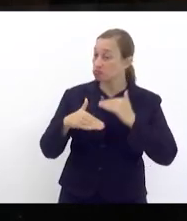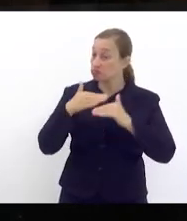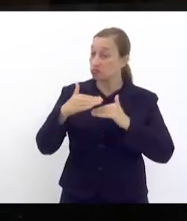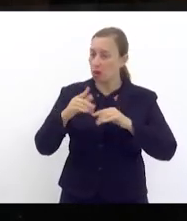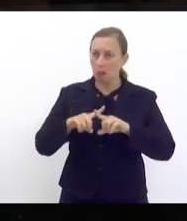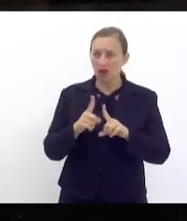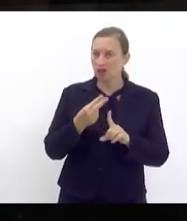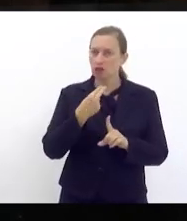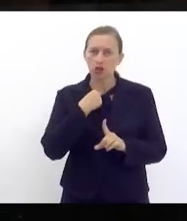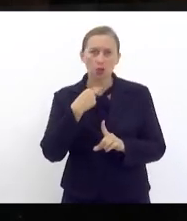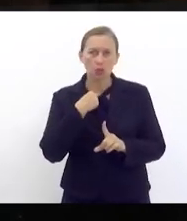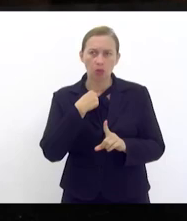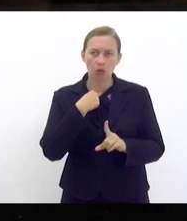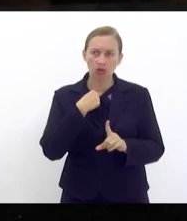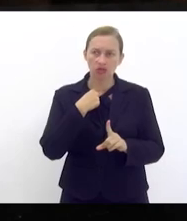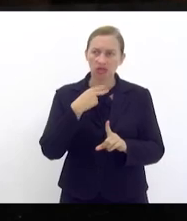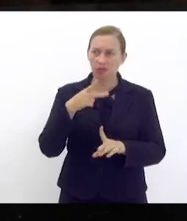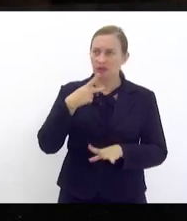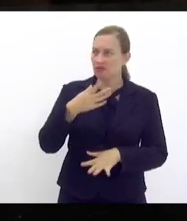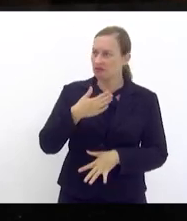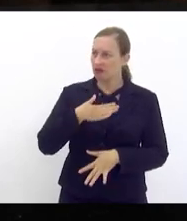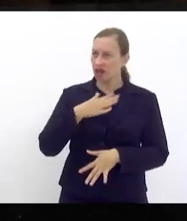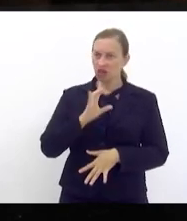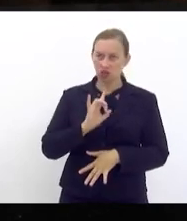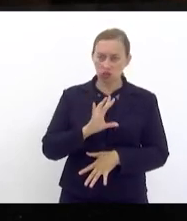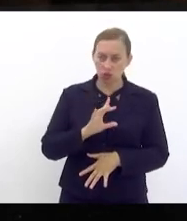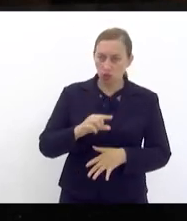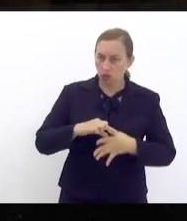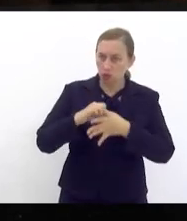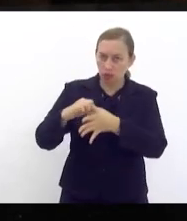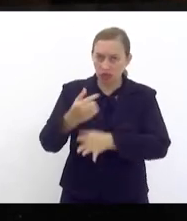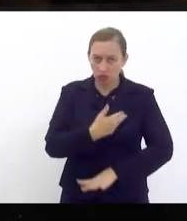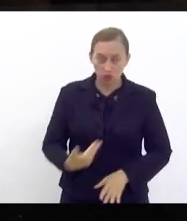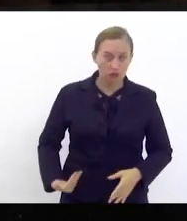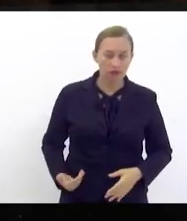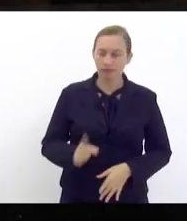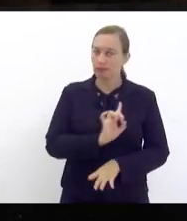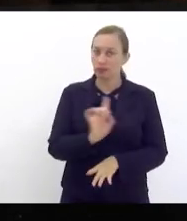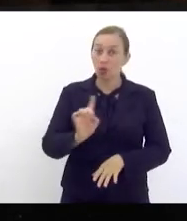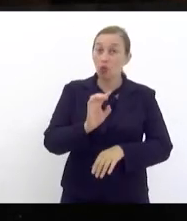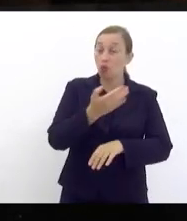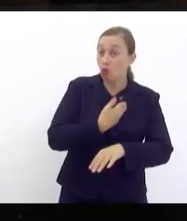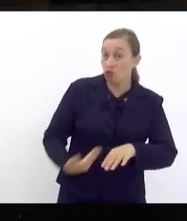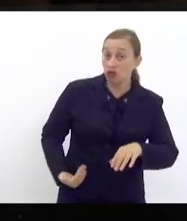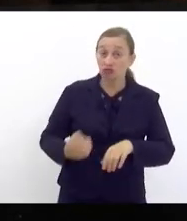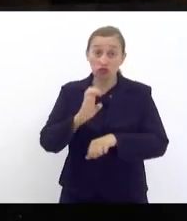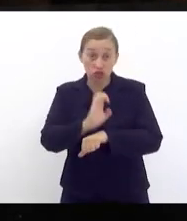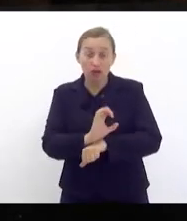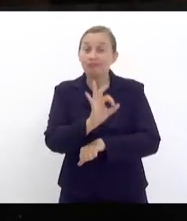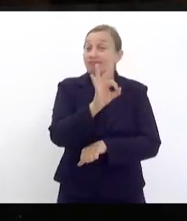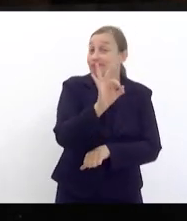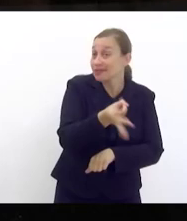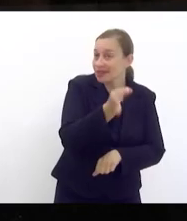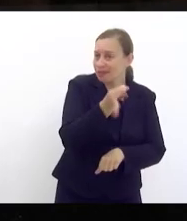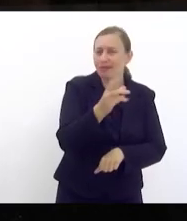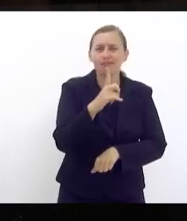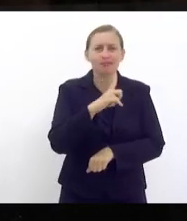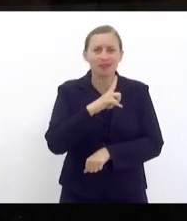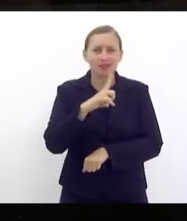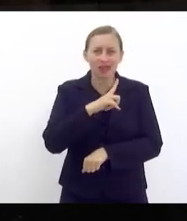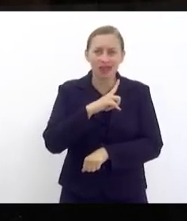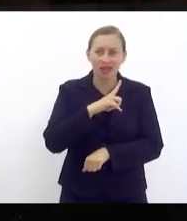essa não pode ser a minha manifestação enquanto líder de governo. Governo do Estado, obviamente, que tem